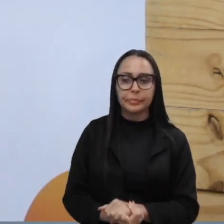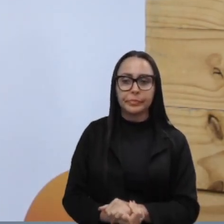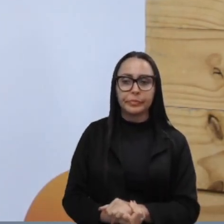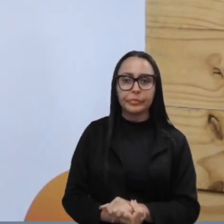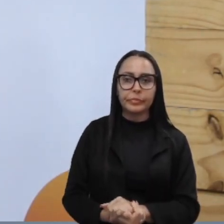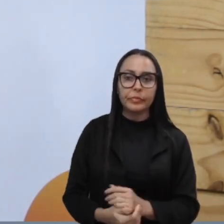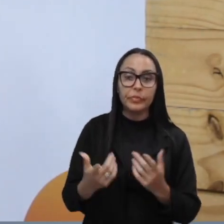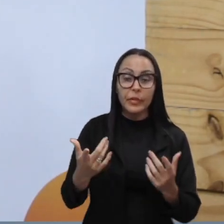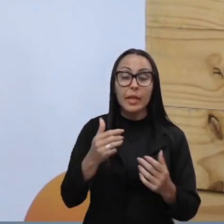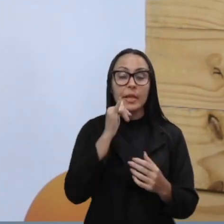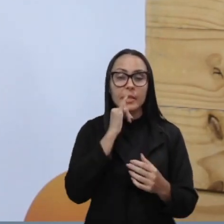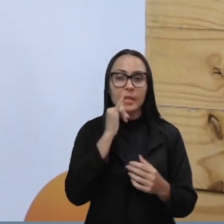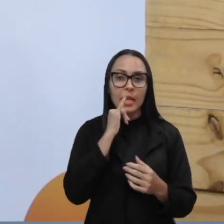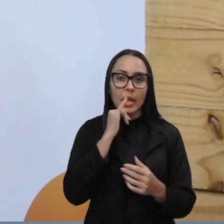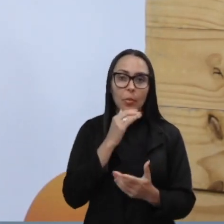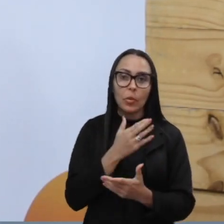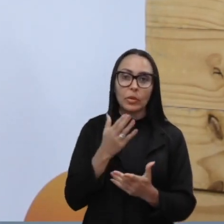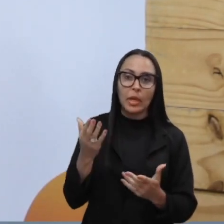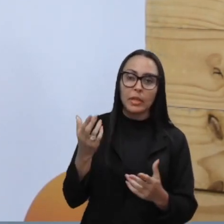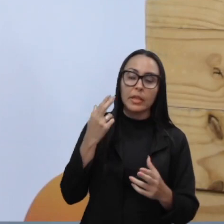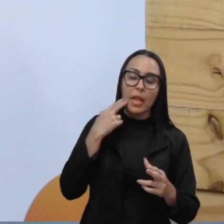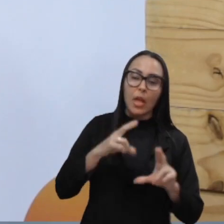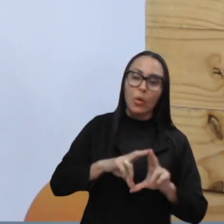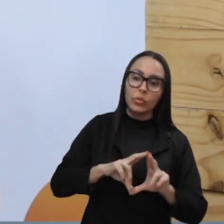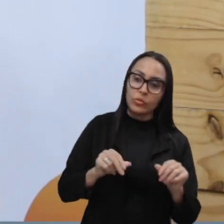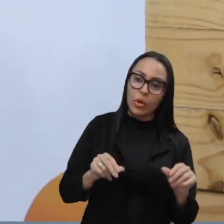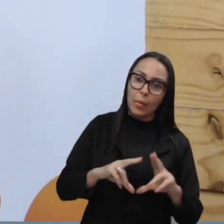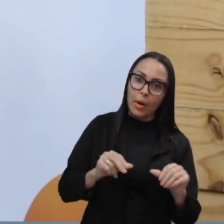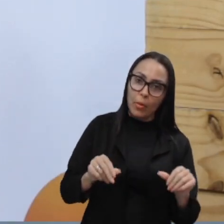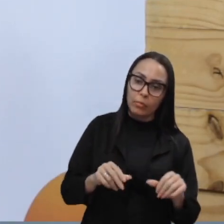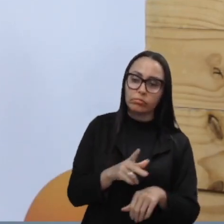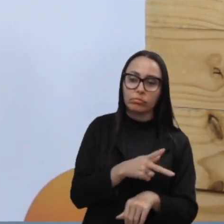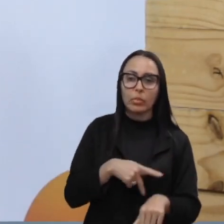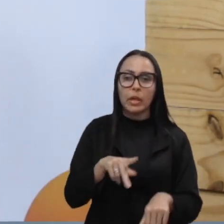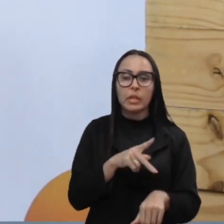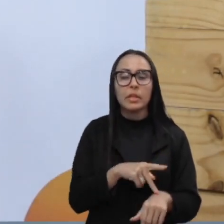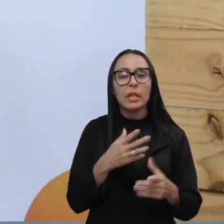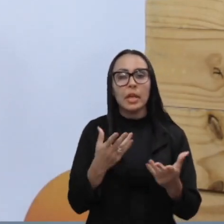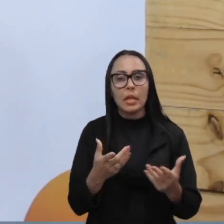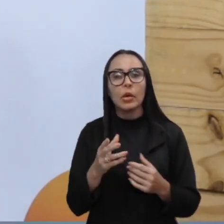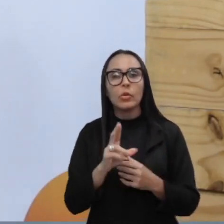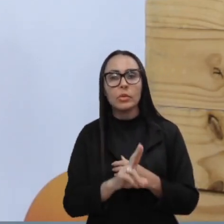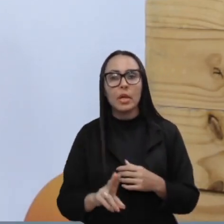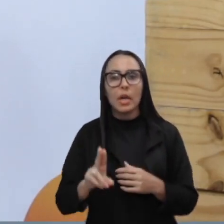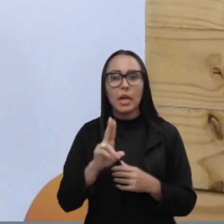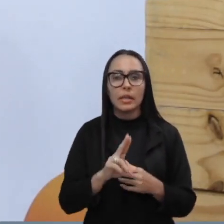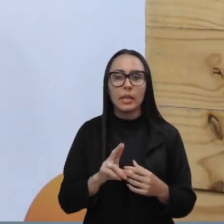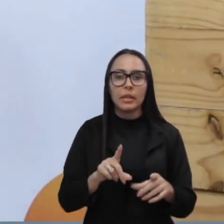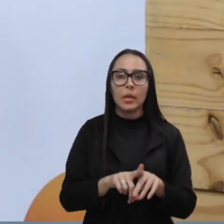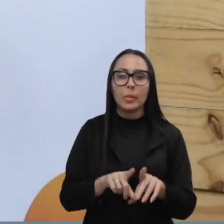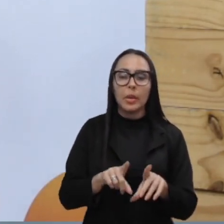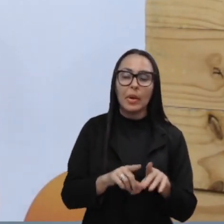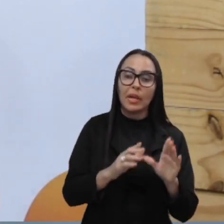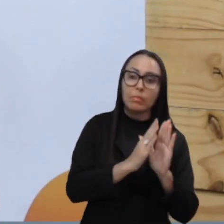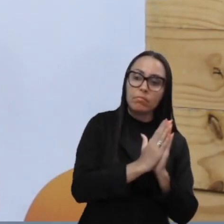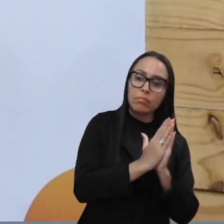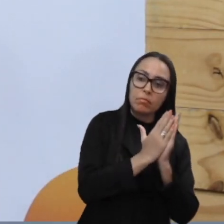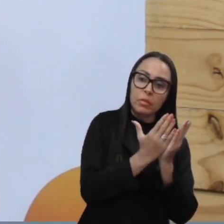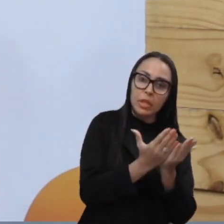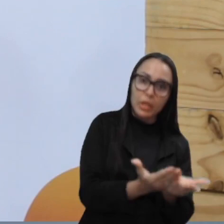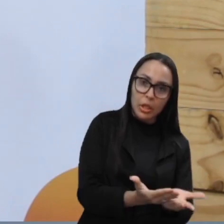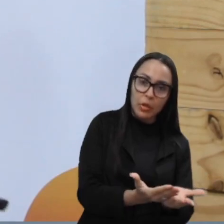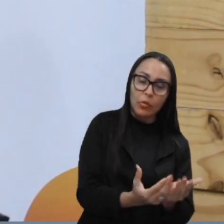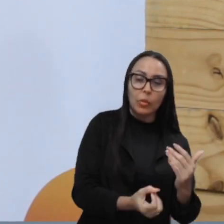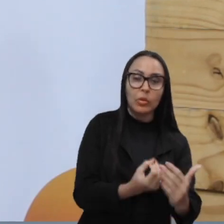esse exemplo que eu trouxe é a estilogravura japonesa. Então, elas eram utilizadas para a confecção de livros, para a